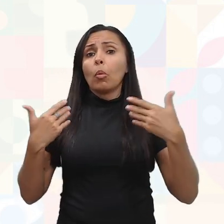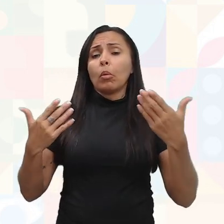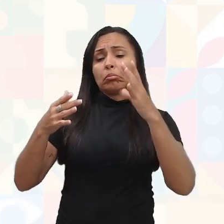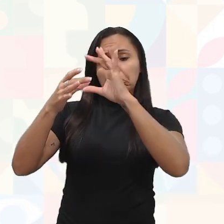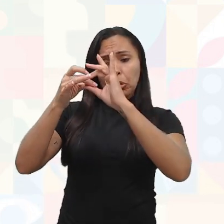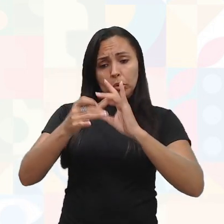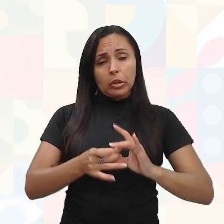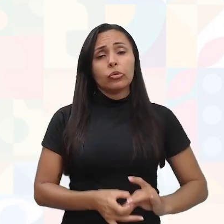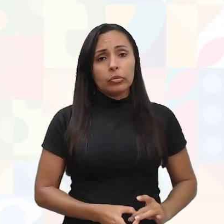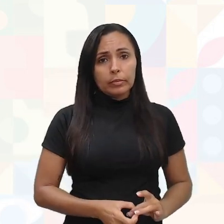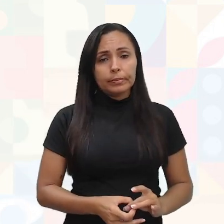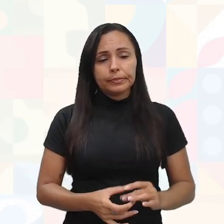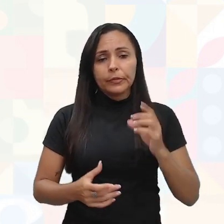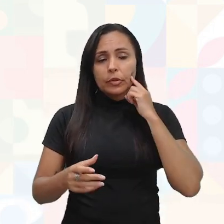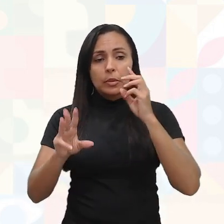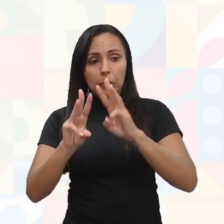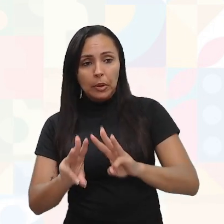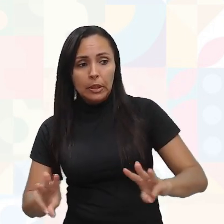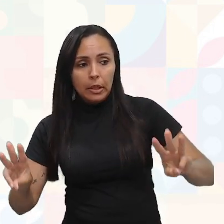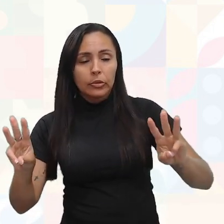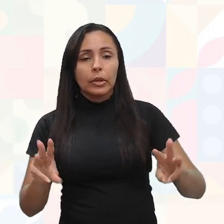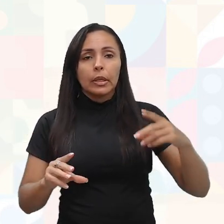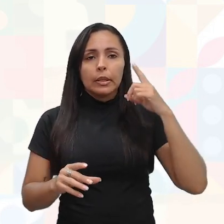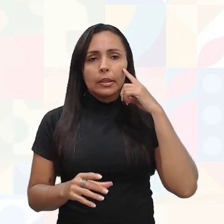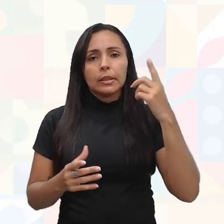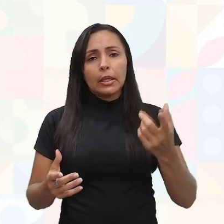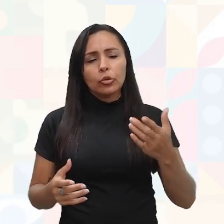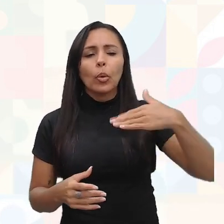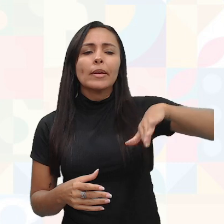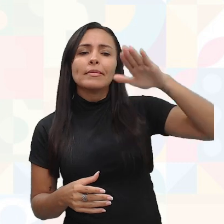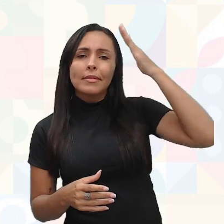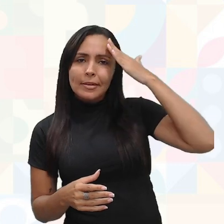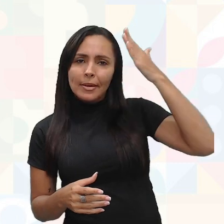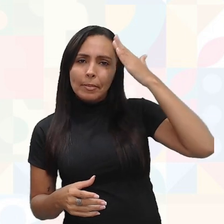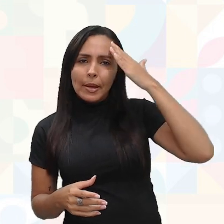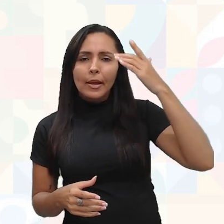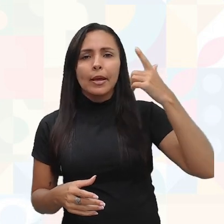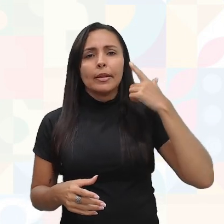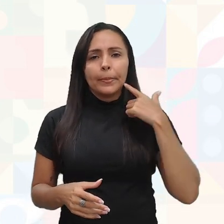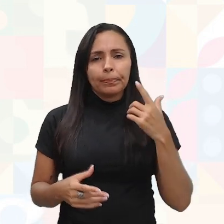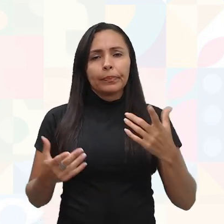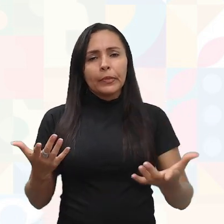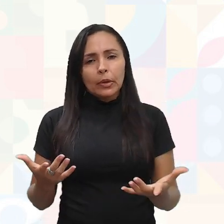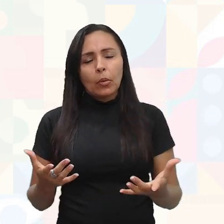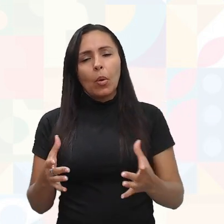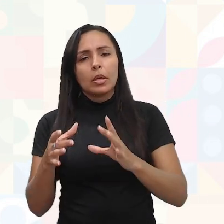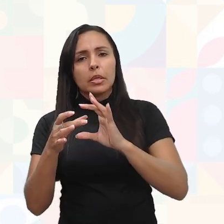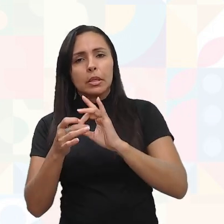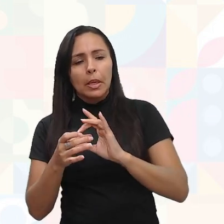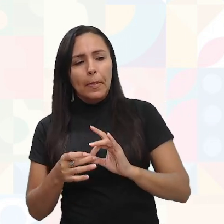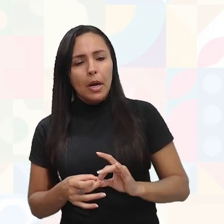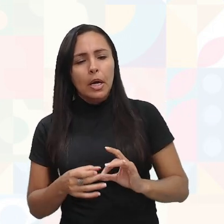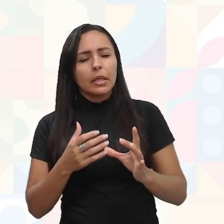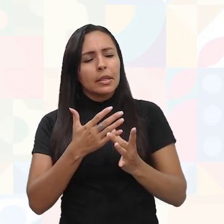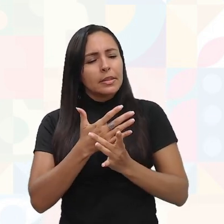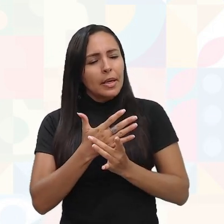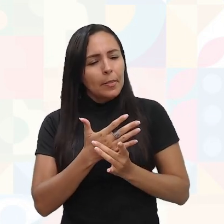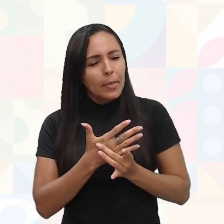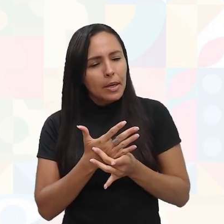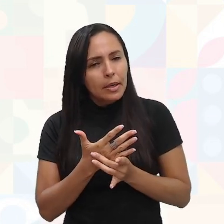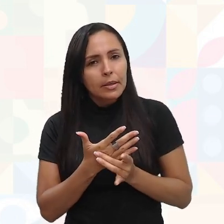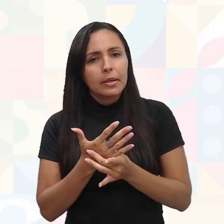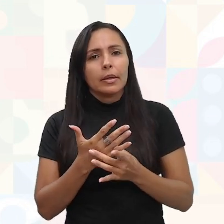você projetou para o seu site. É lógico que tem que existir um entendimento, uma semântica, mas não fique preocupado com isso,